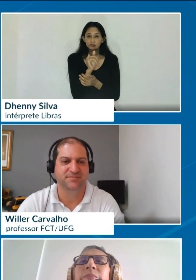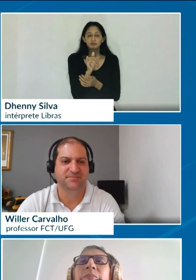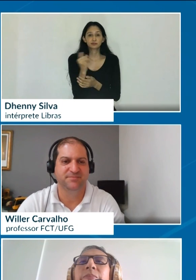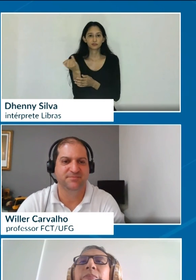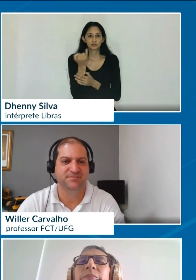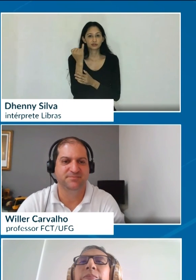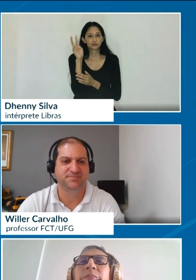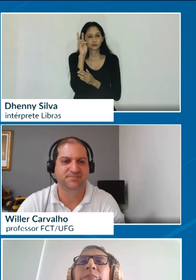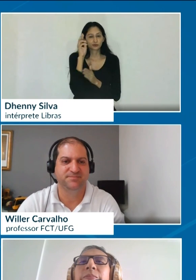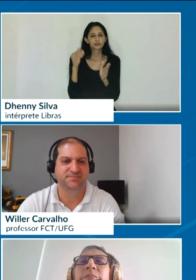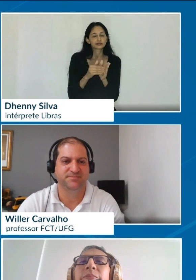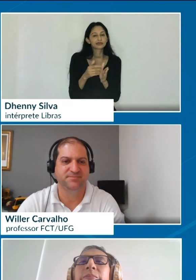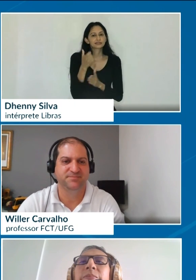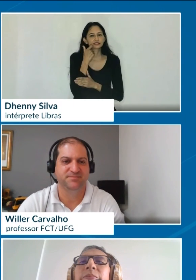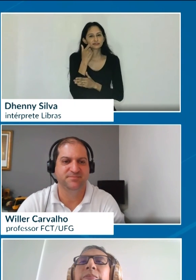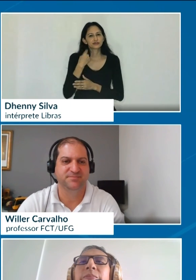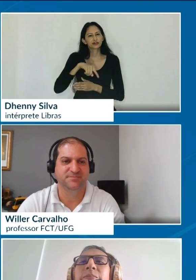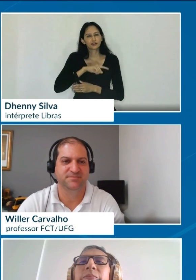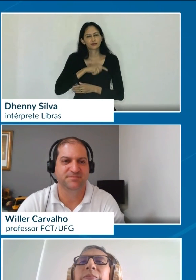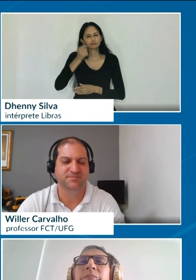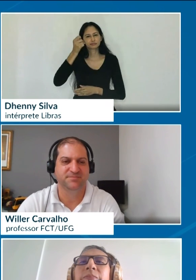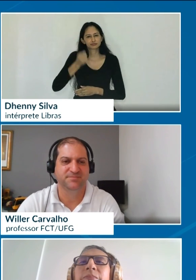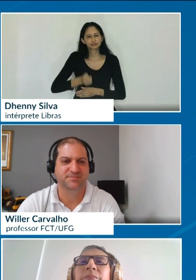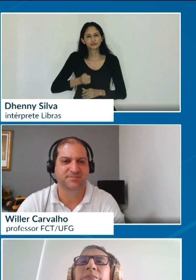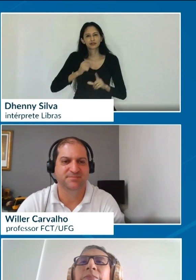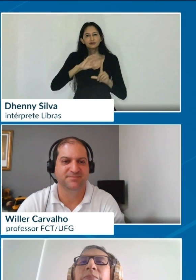sexta-feira estamos aqui na TV UFG com o